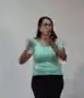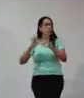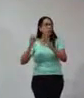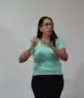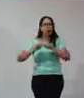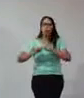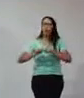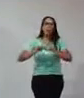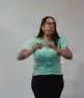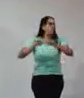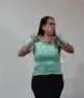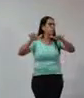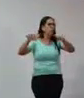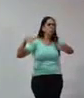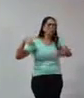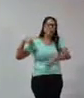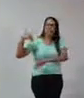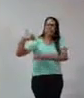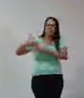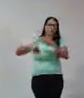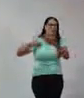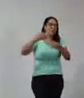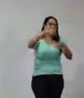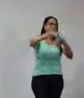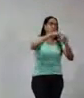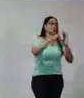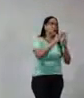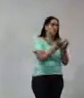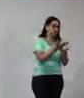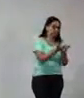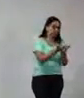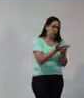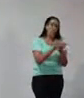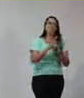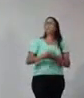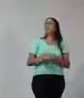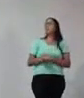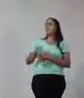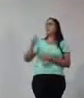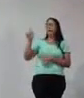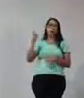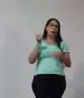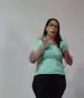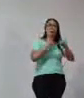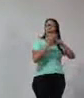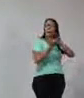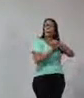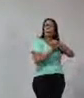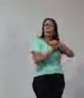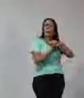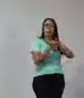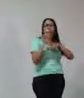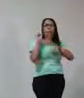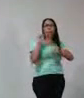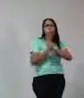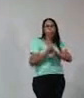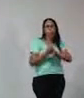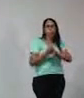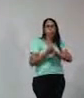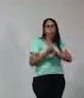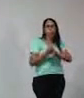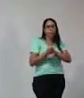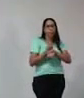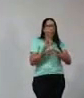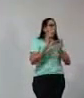fomentando isso por um certo tempo dentro da escola. E aí veio a pandemia, a gente não conseguiu ainda fazer mais oficinas,